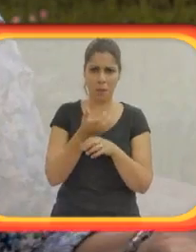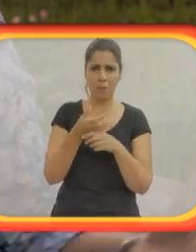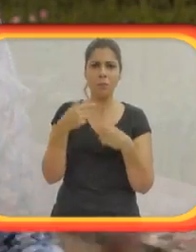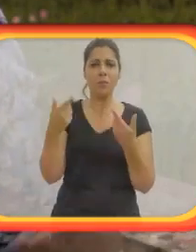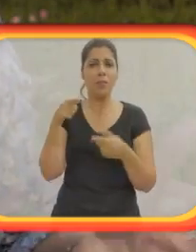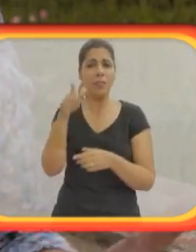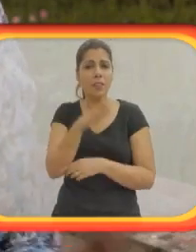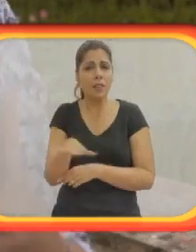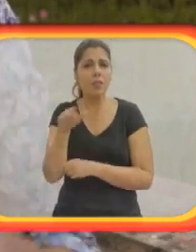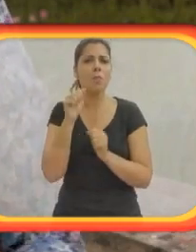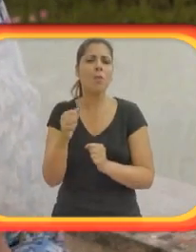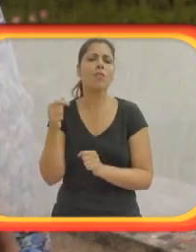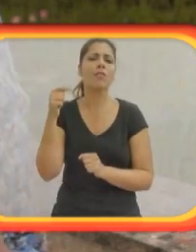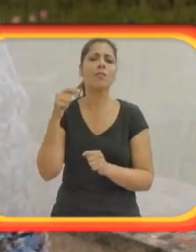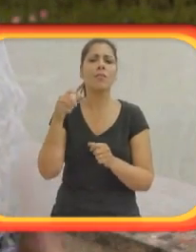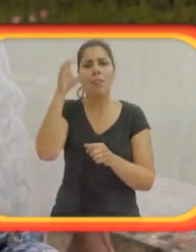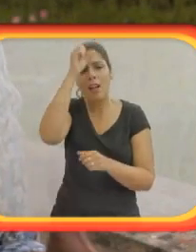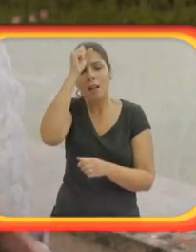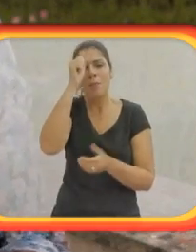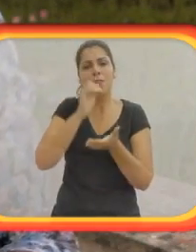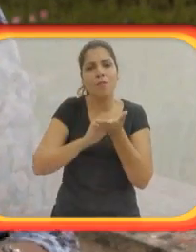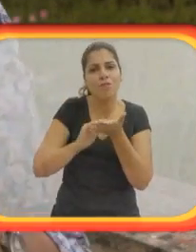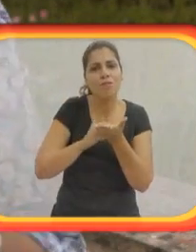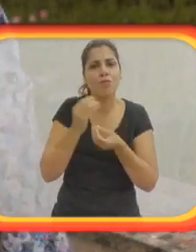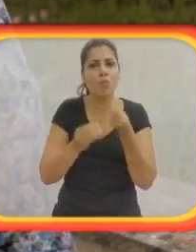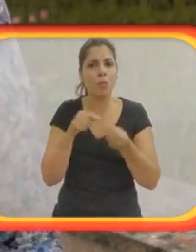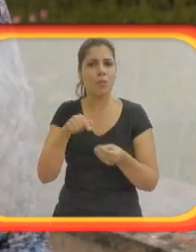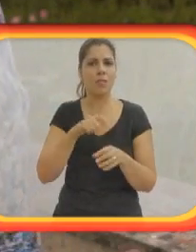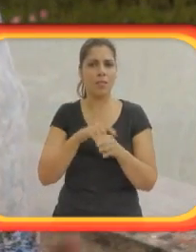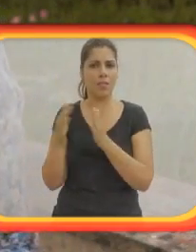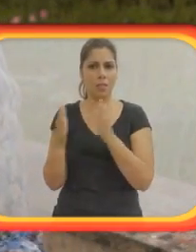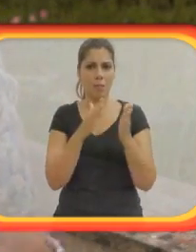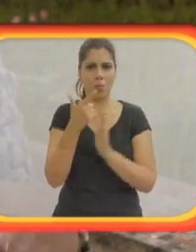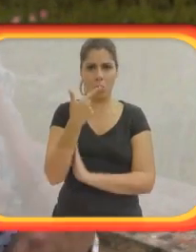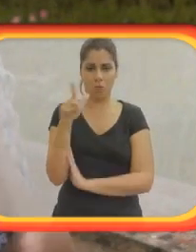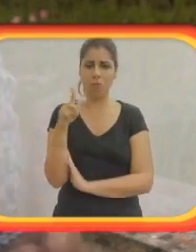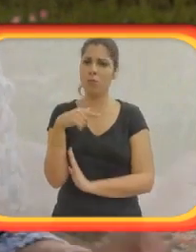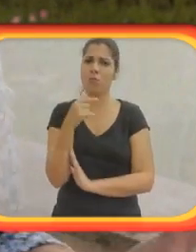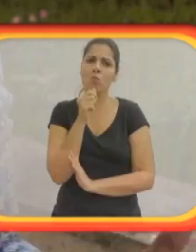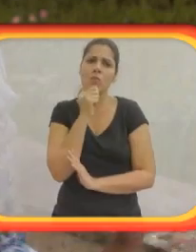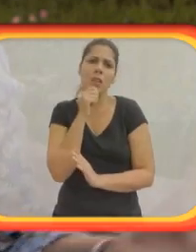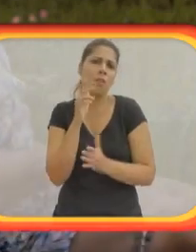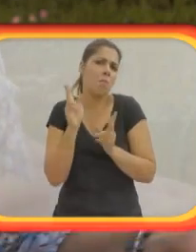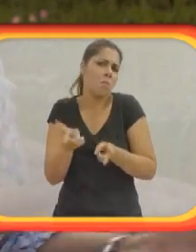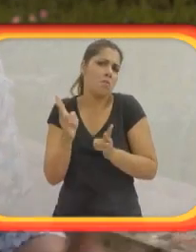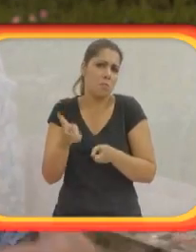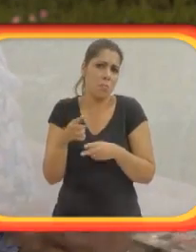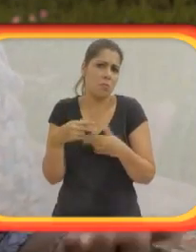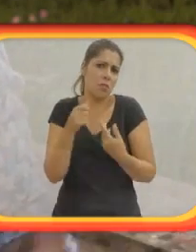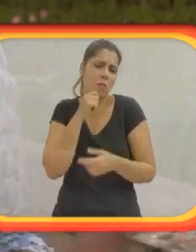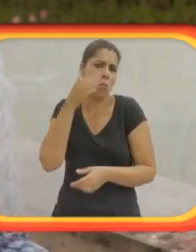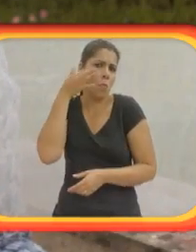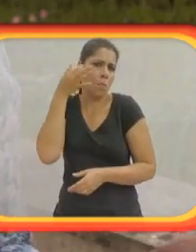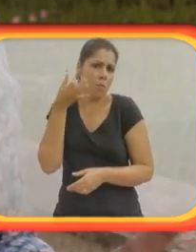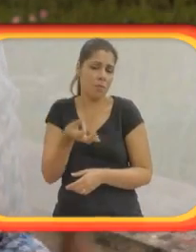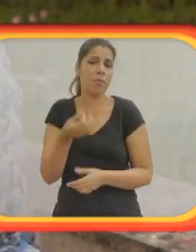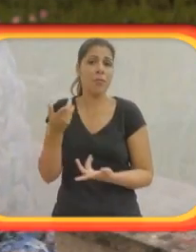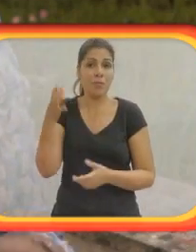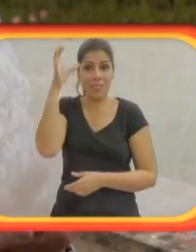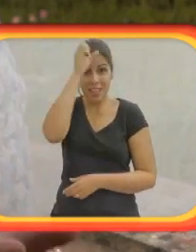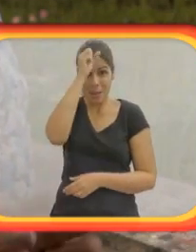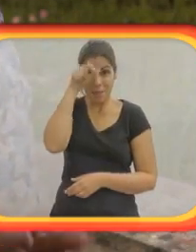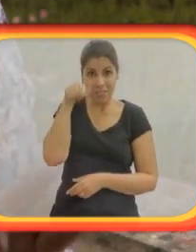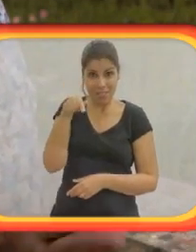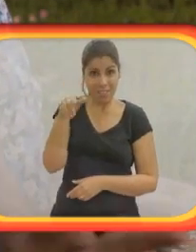de material para que essa criança possa vir a ser alfabetizada no mesmo tempo que outra, da mesma